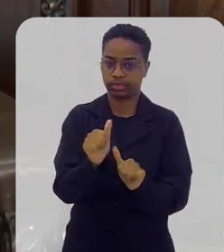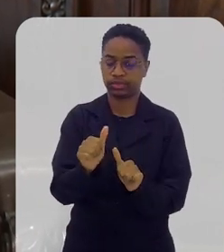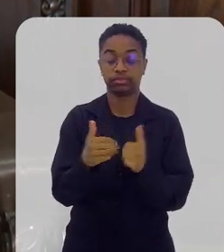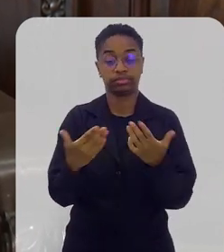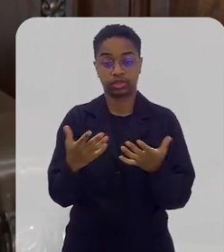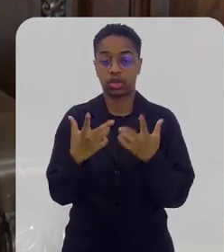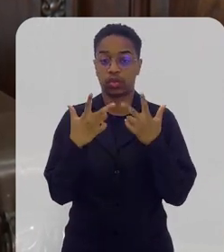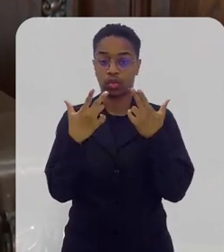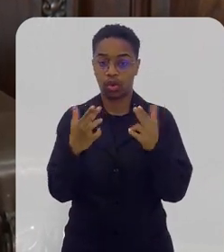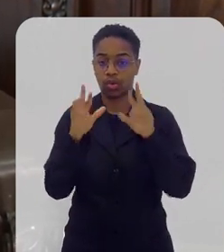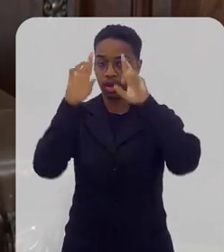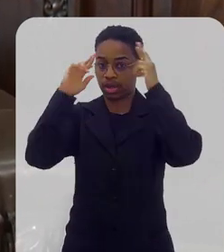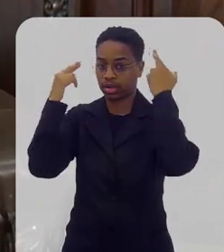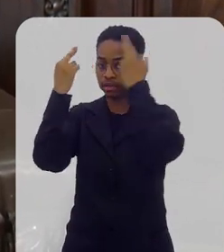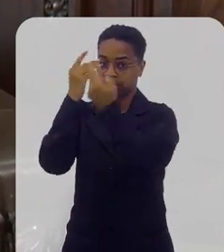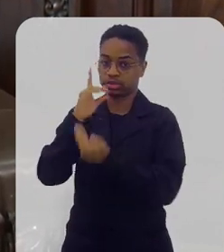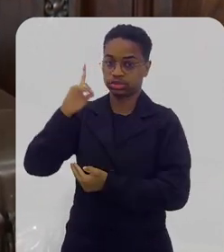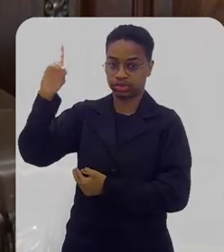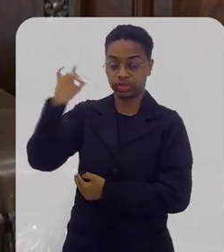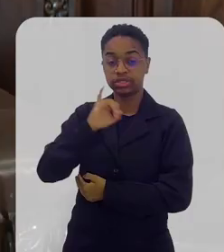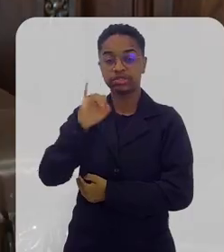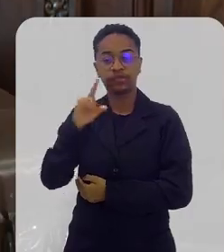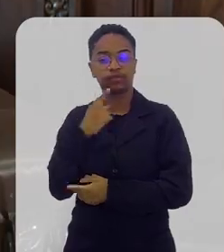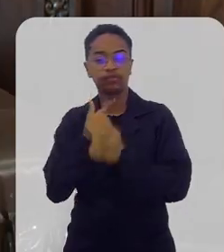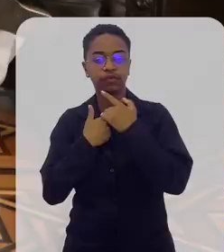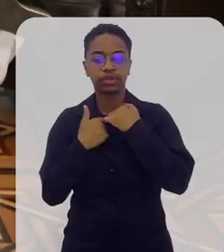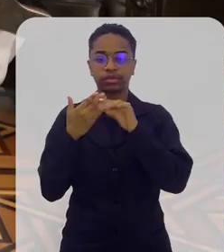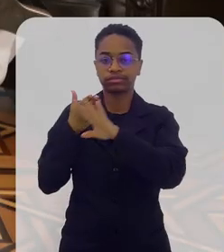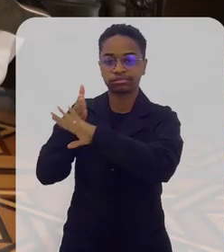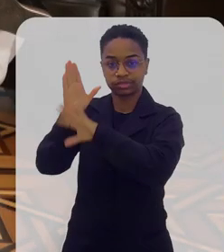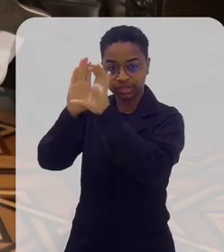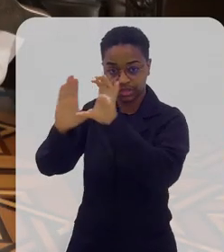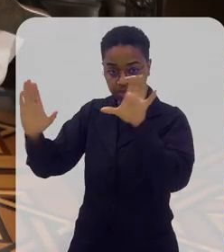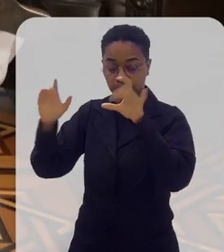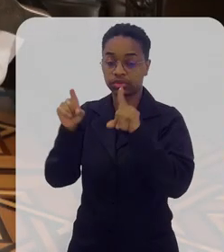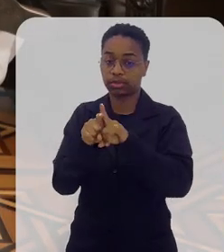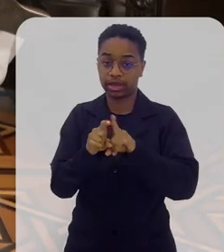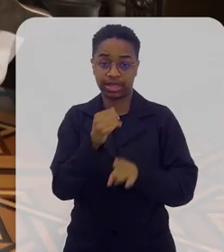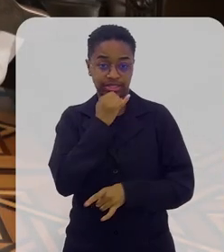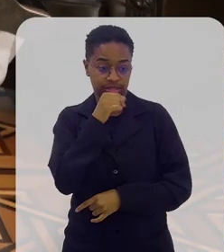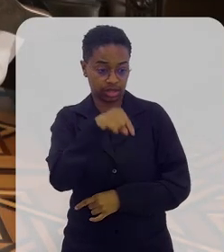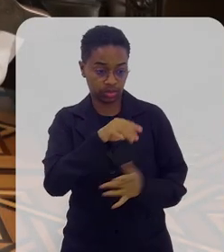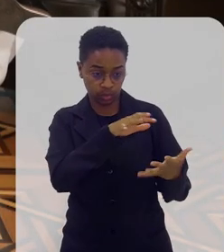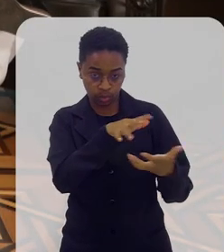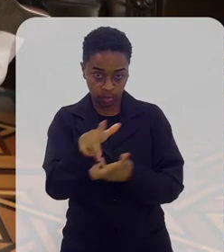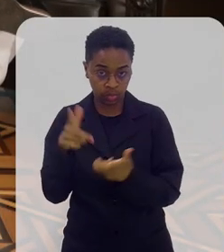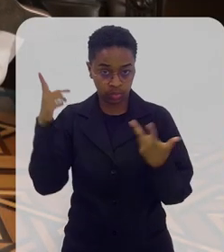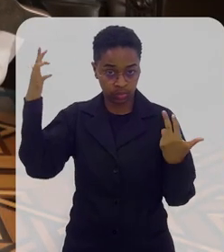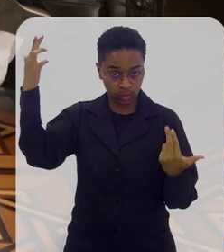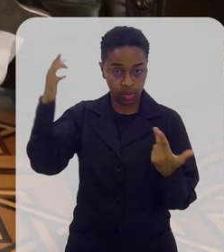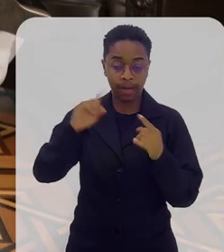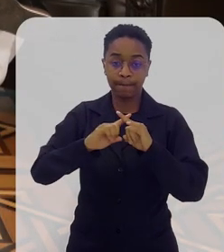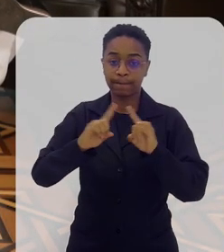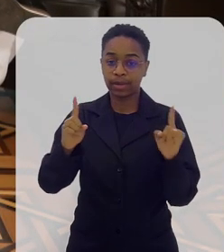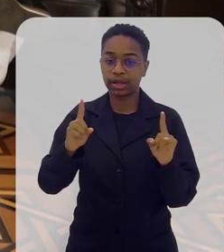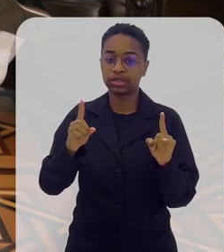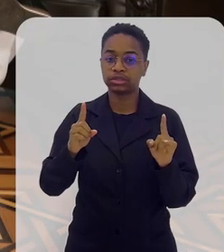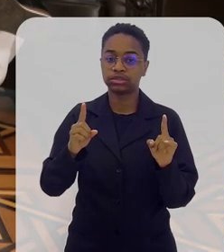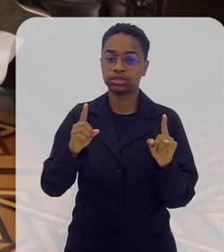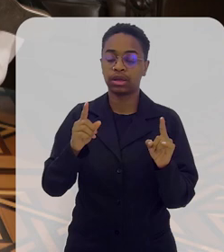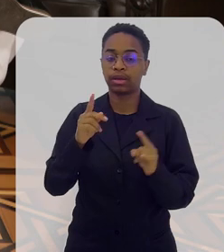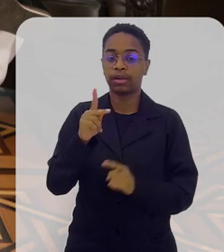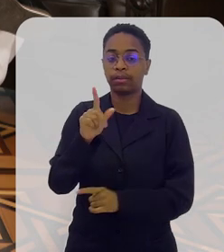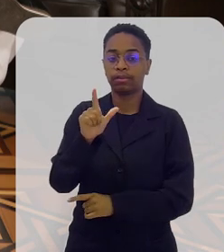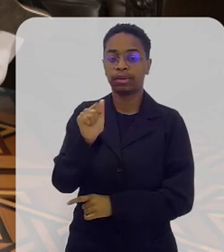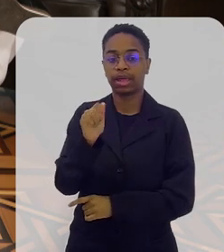nós temos dos céus, o que é um exemplo aqui na Terra, é a mesma coisa, e não vou entrar aqui no contexto, mas Platão fala sobre